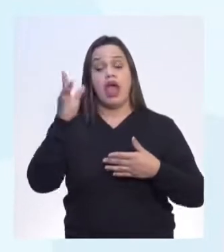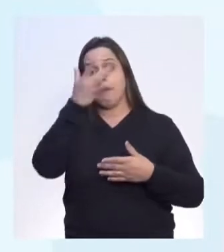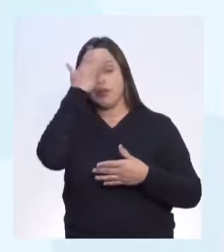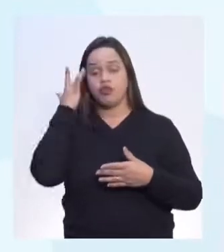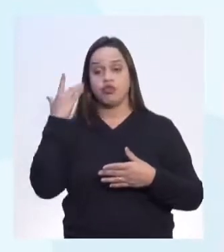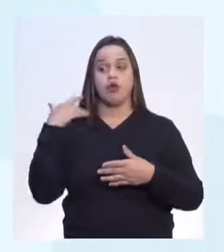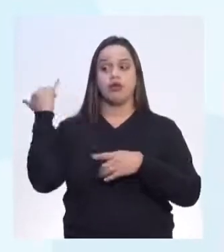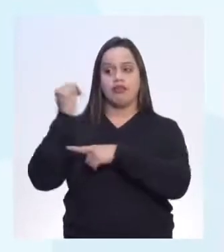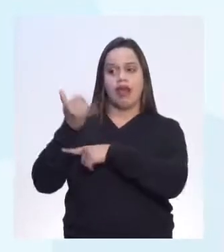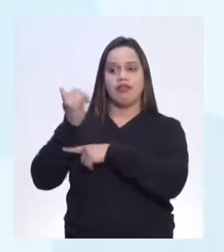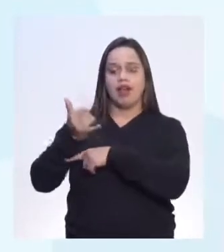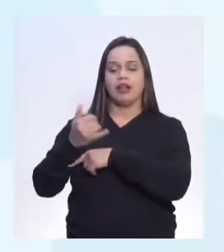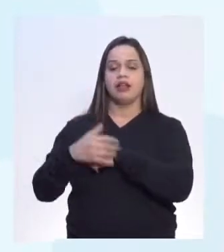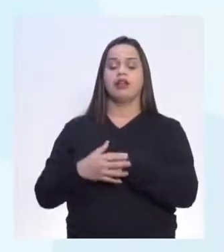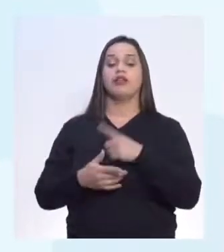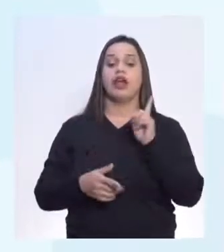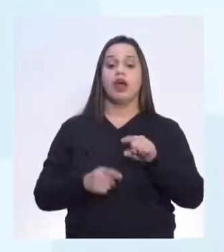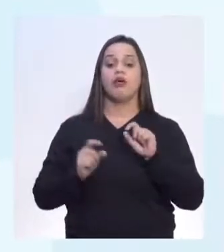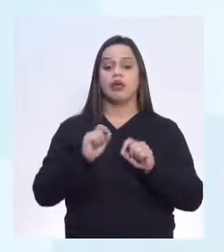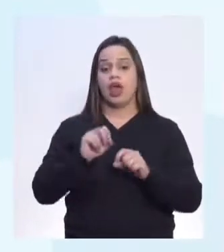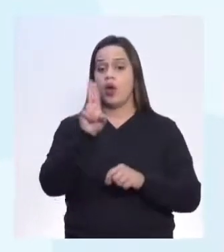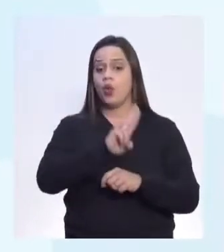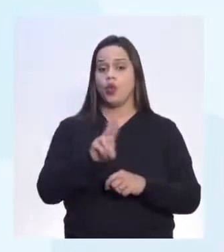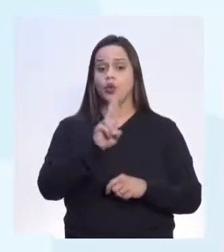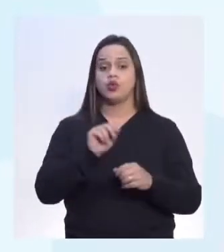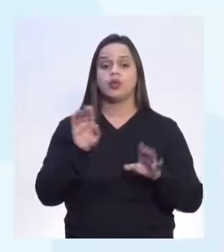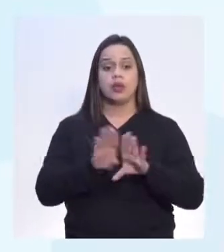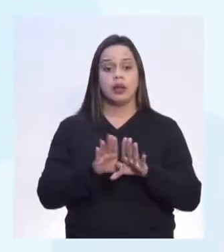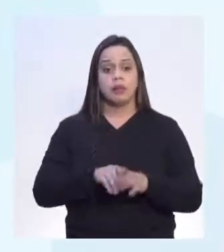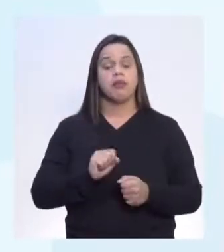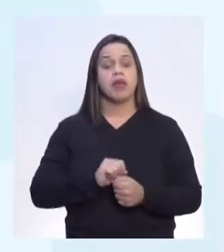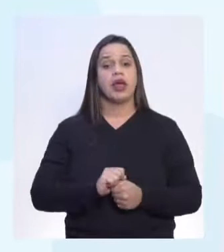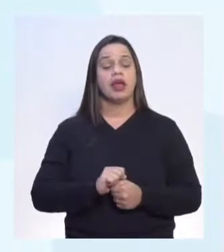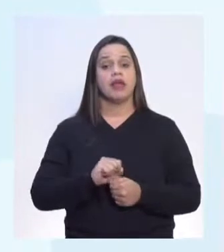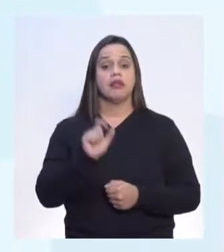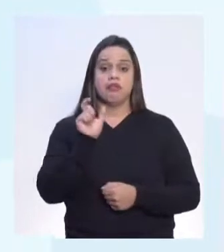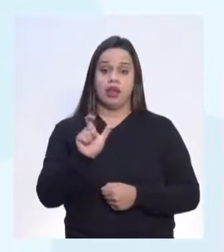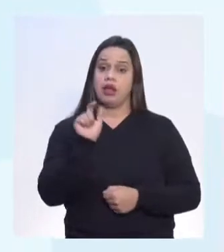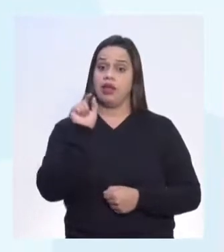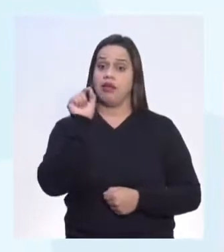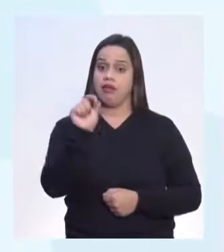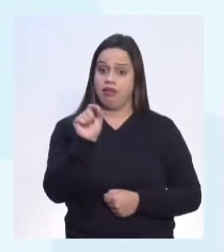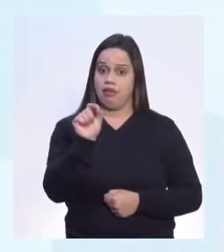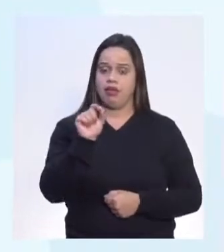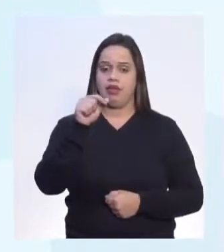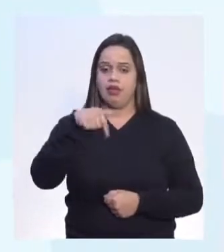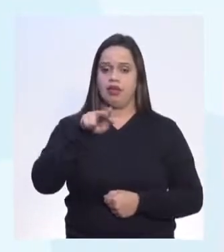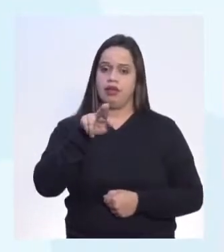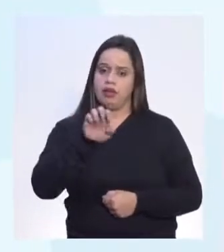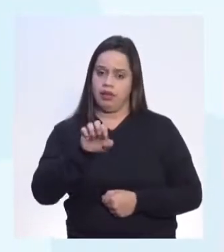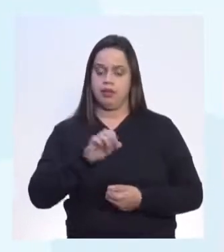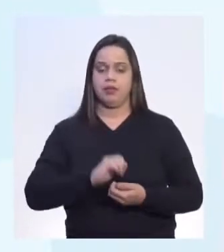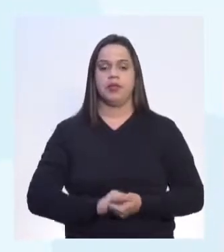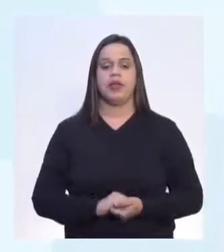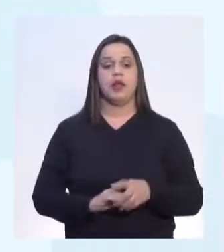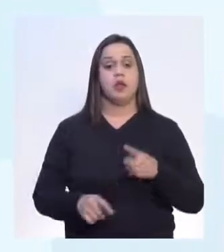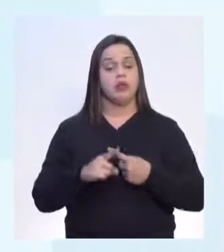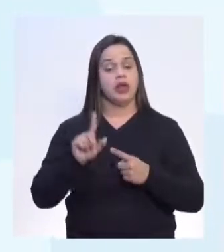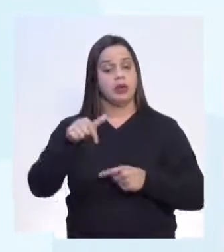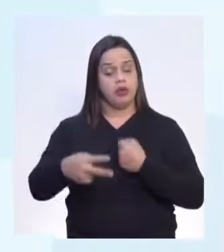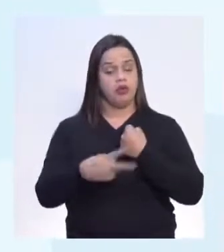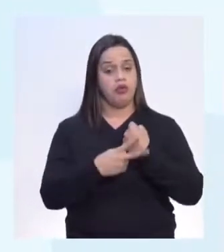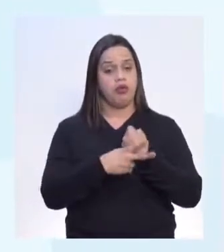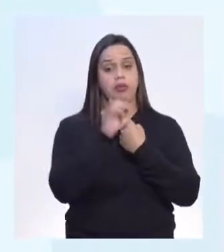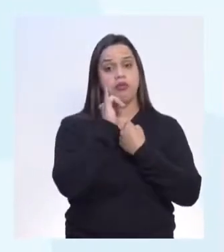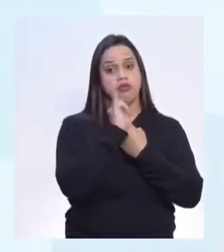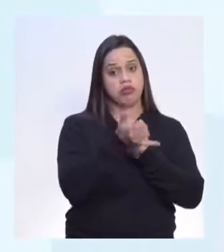marcar também, gente, é que o uso do quê? O que ajuda muito a Sim. introduzir um discurso Uhum. indireto, tá vendo? Depois do verbo disse, tem um quê.